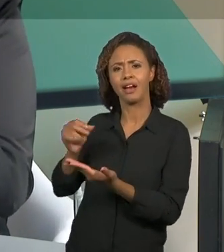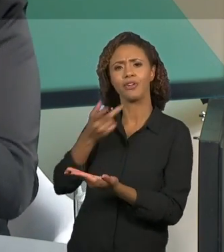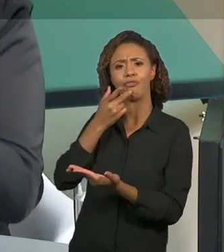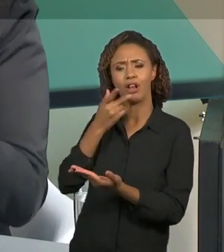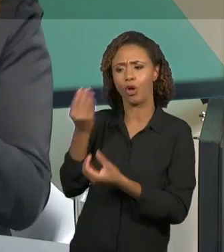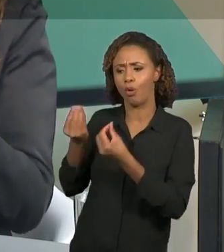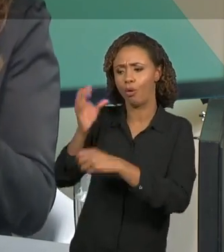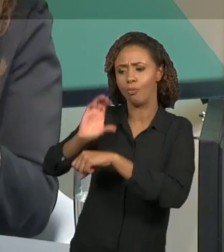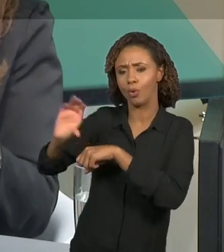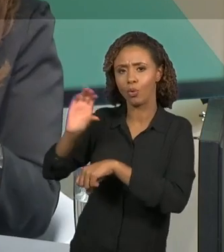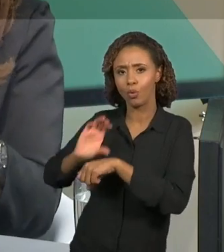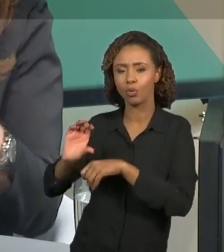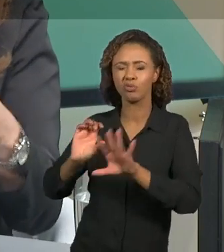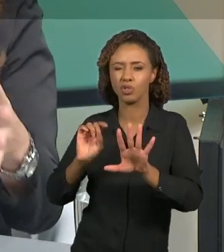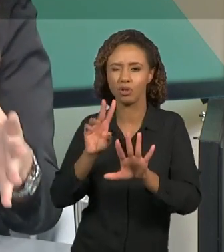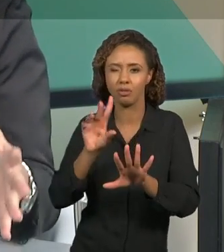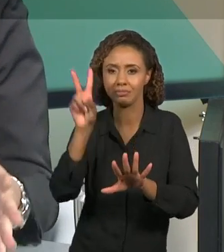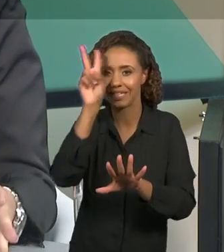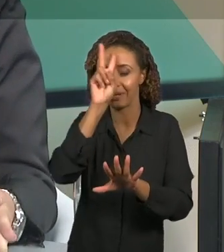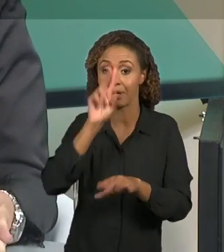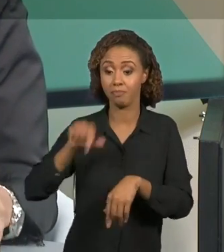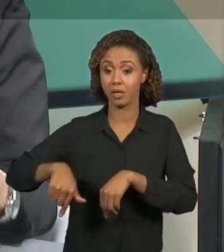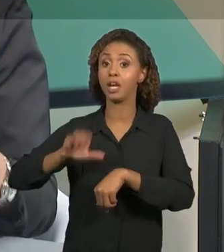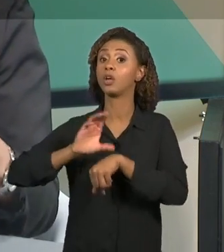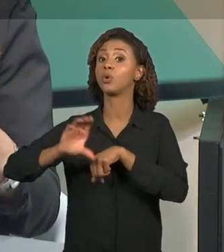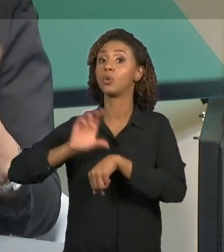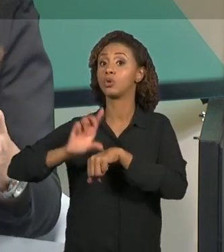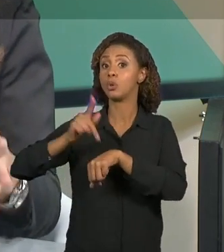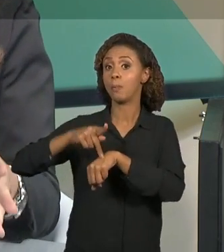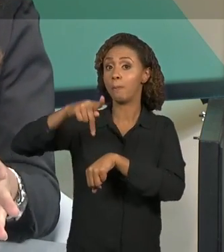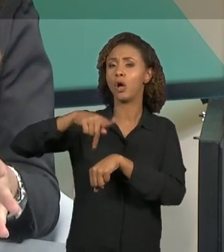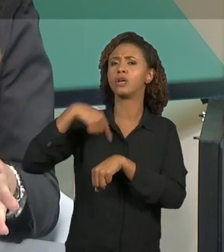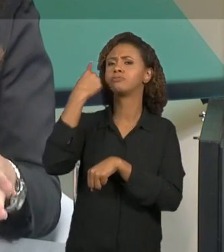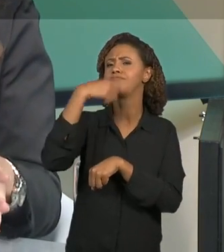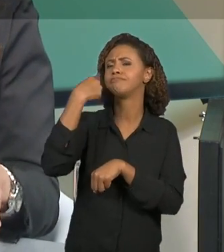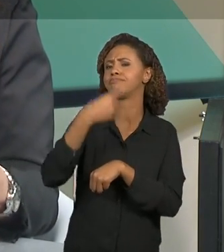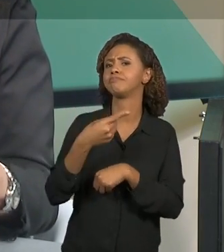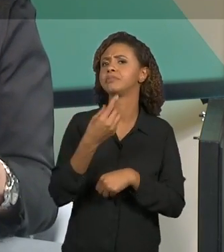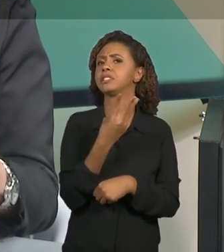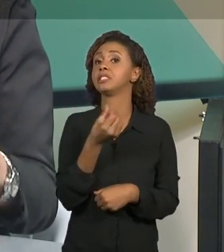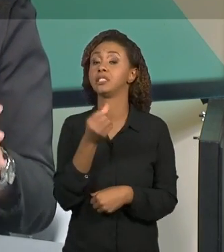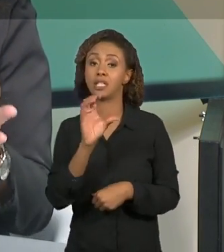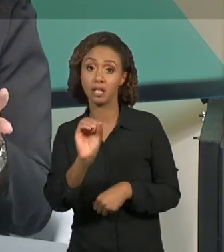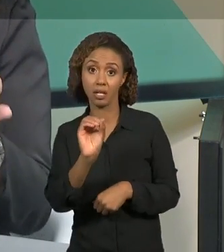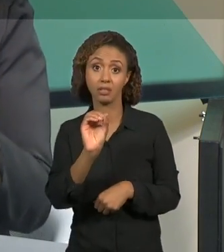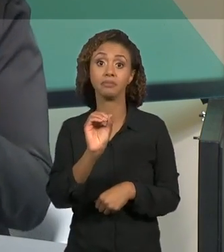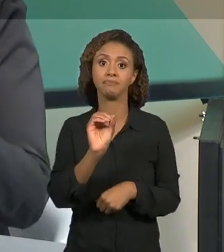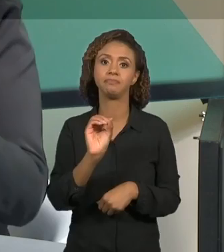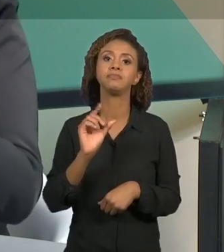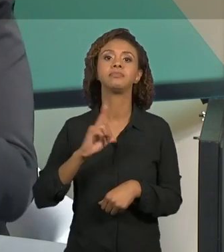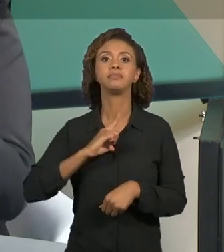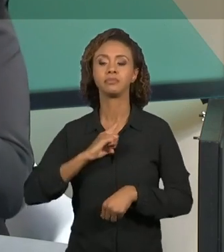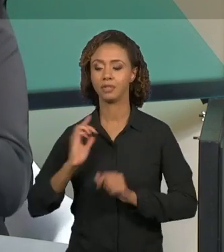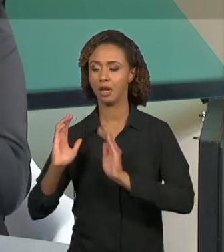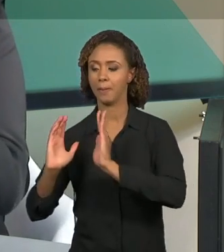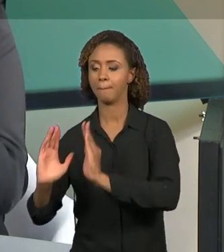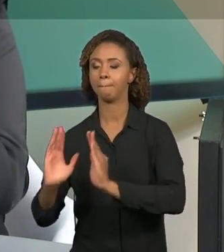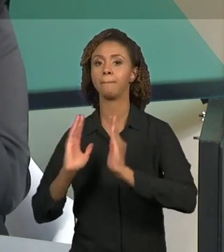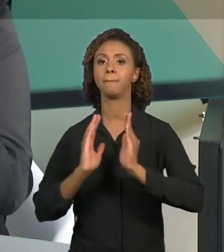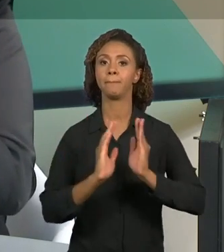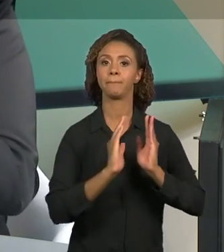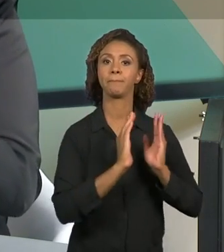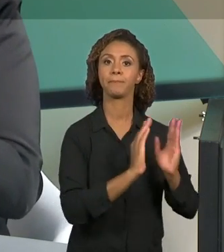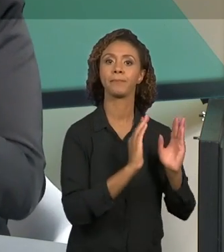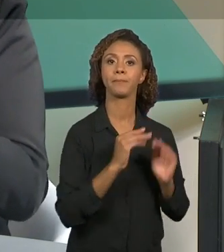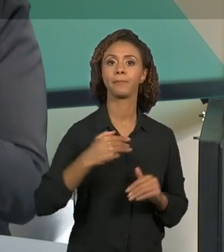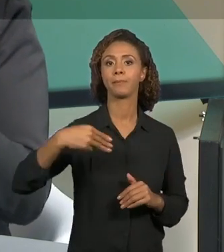curso então a gente só para recapitular é um curso de pós graduação 360 horas né e aí ele é modular então